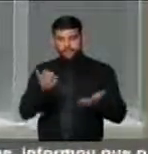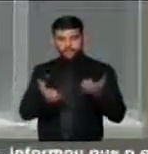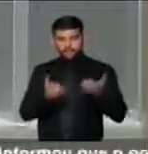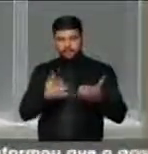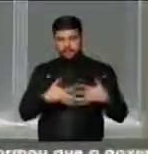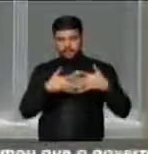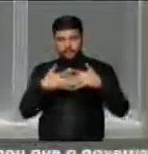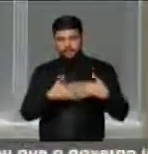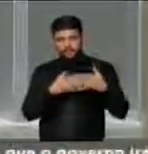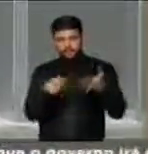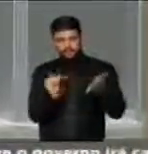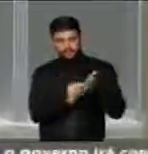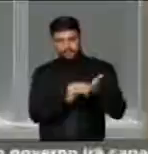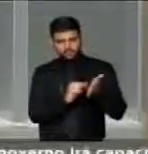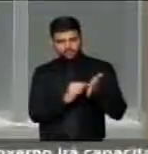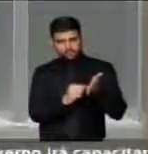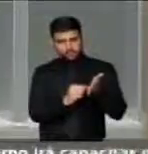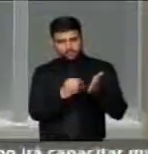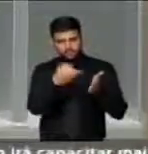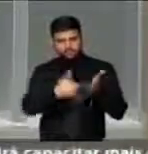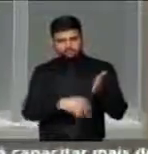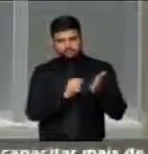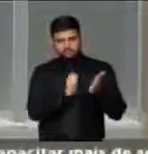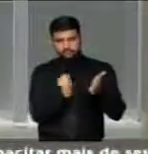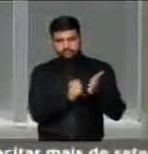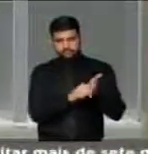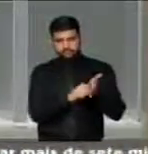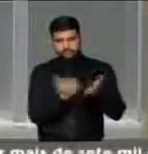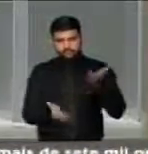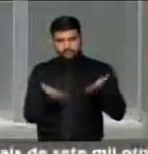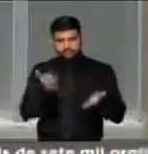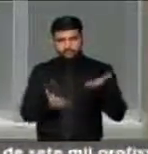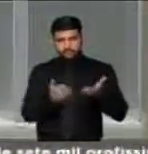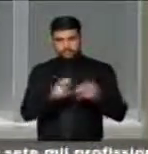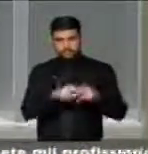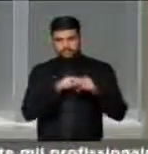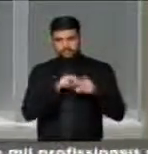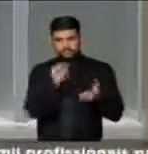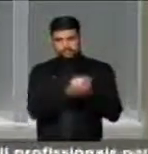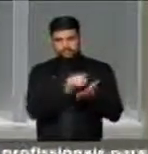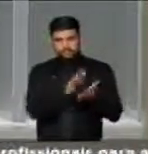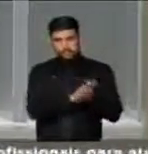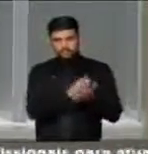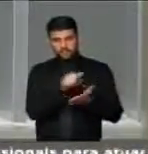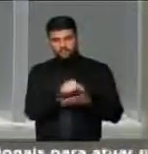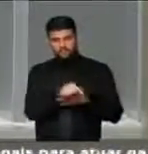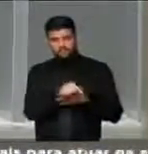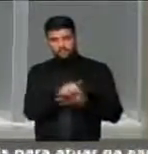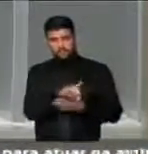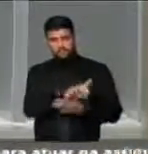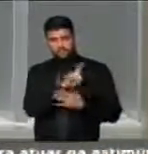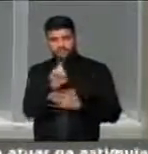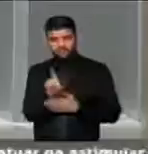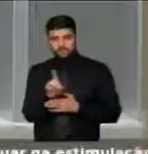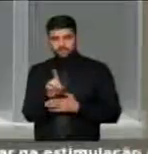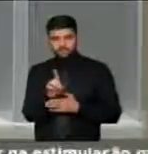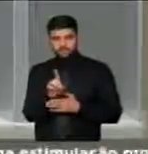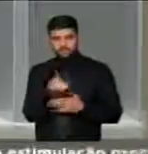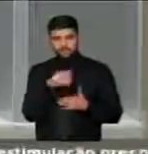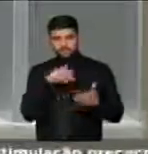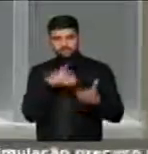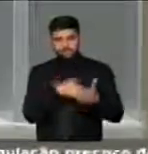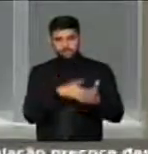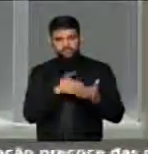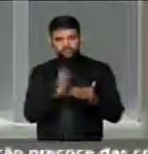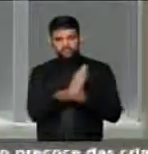por naquele item não ter anotado o peso, passou a multar nestes dias e